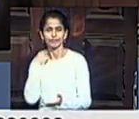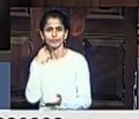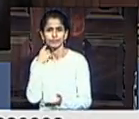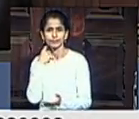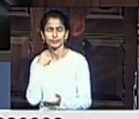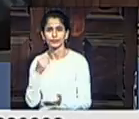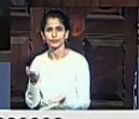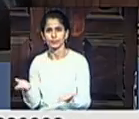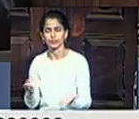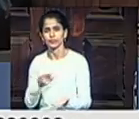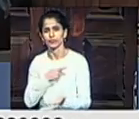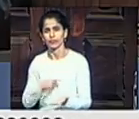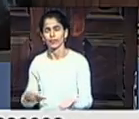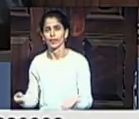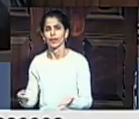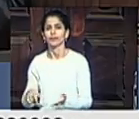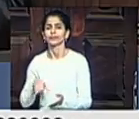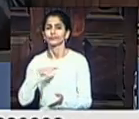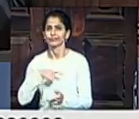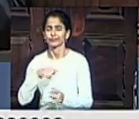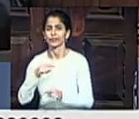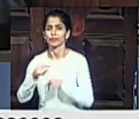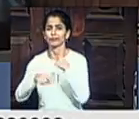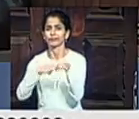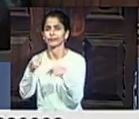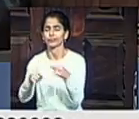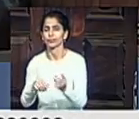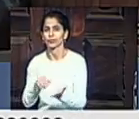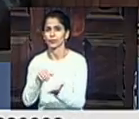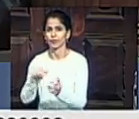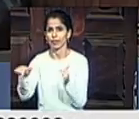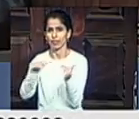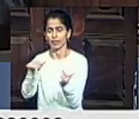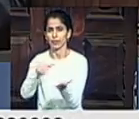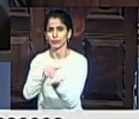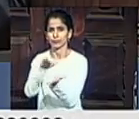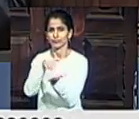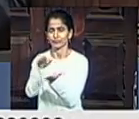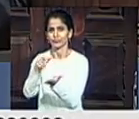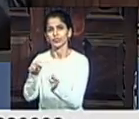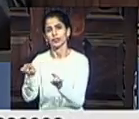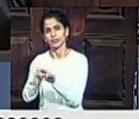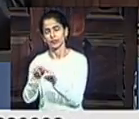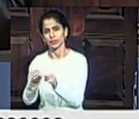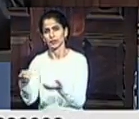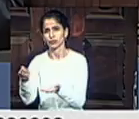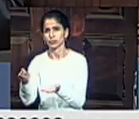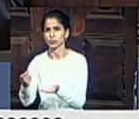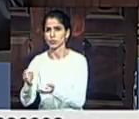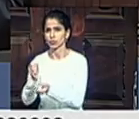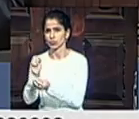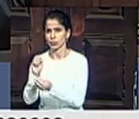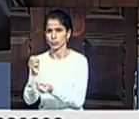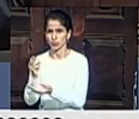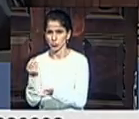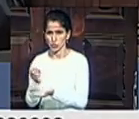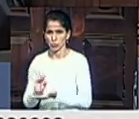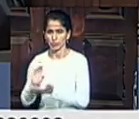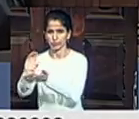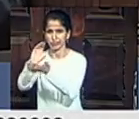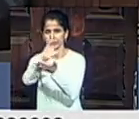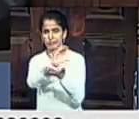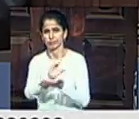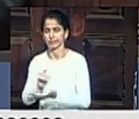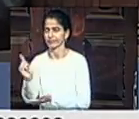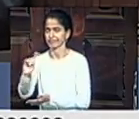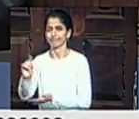Senhor presidente, isso vai gerar desemprego, desinvestimento e queda da atividade econômica. E não vai